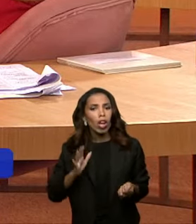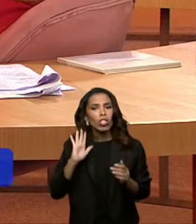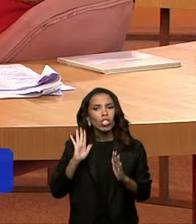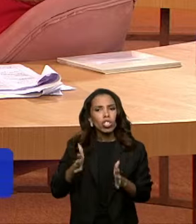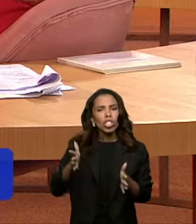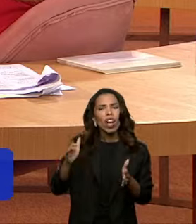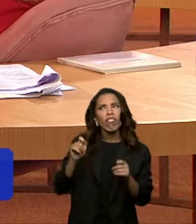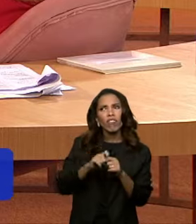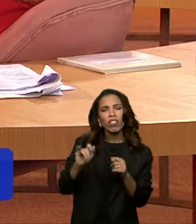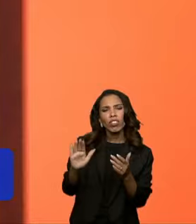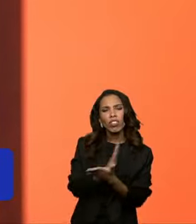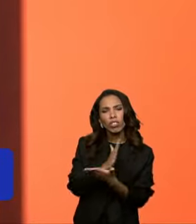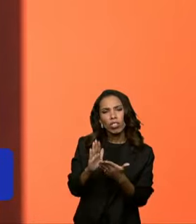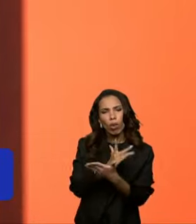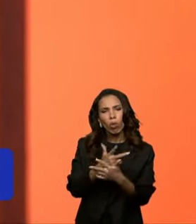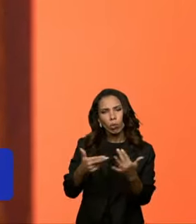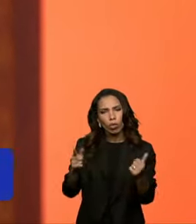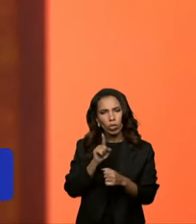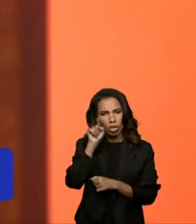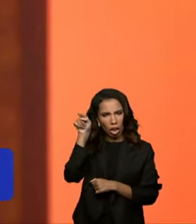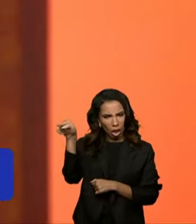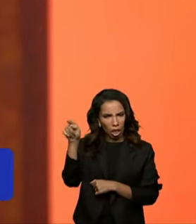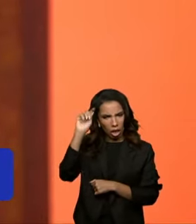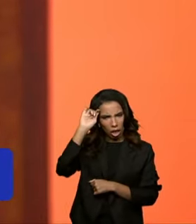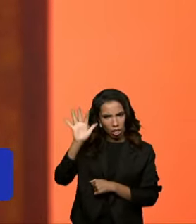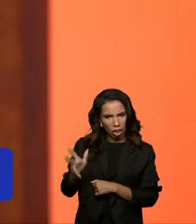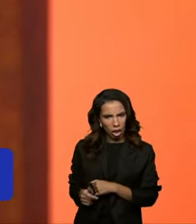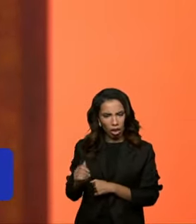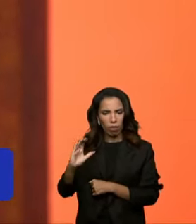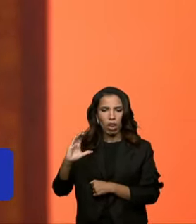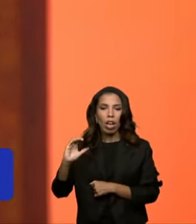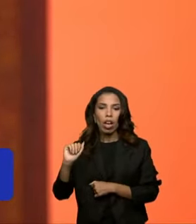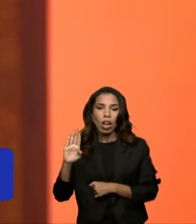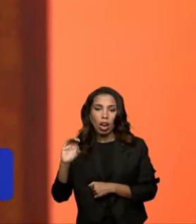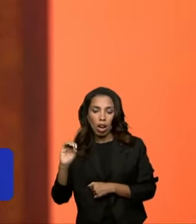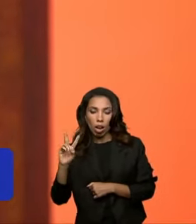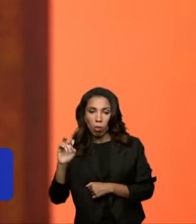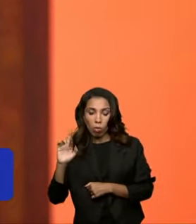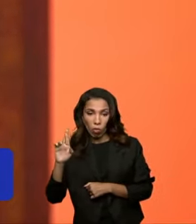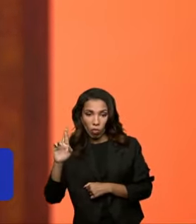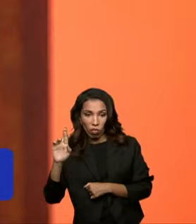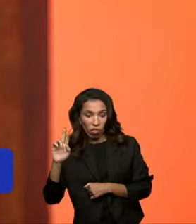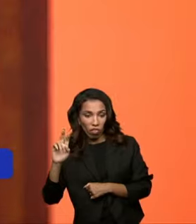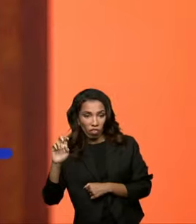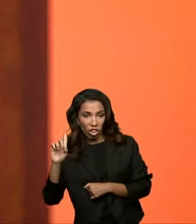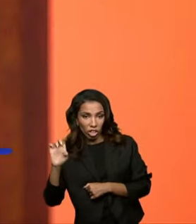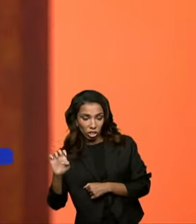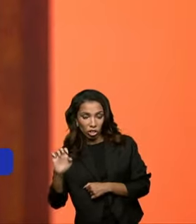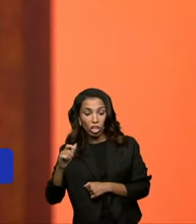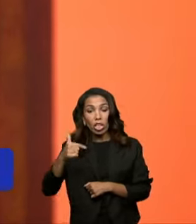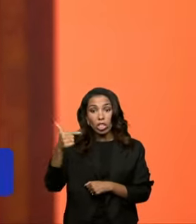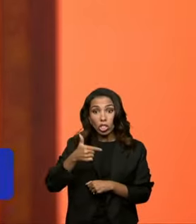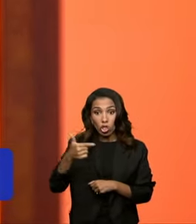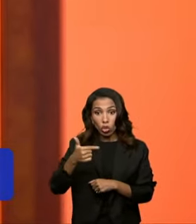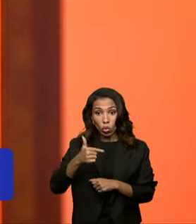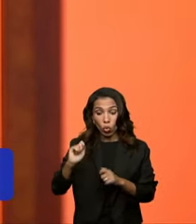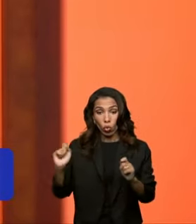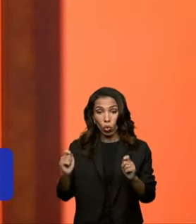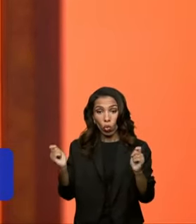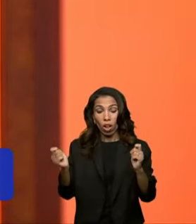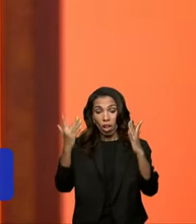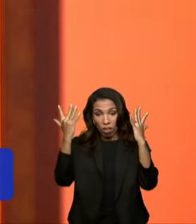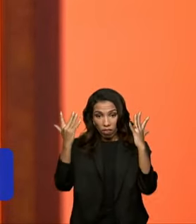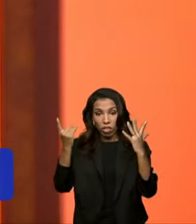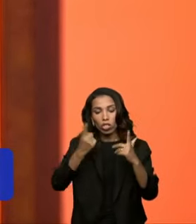né? Lá em Cabo Verde hoje, o segundo maior evento do país, é um evento que a gente fez um